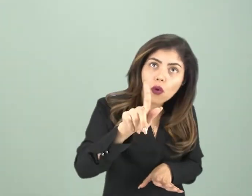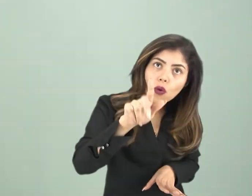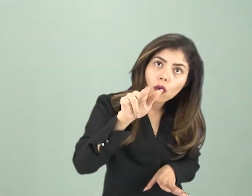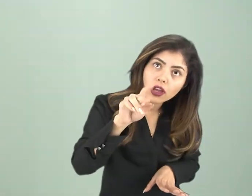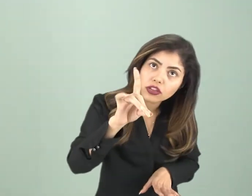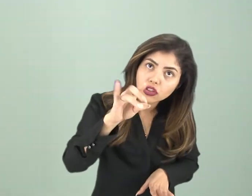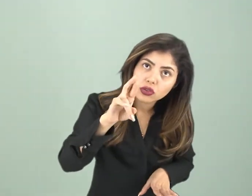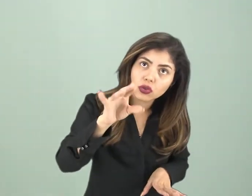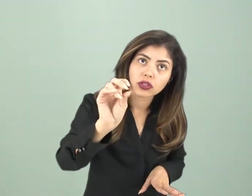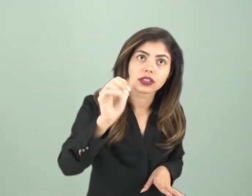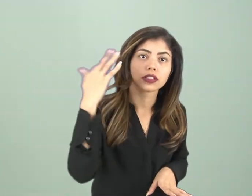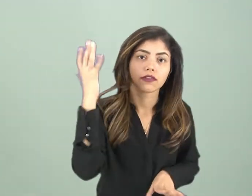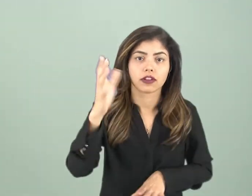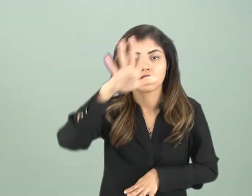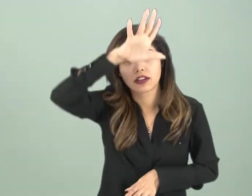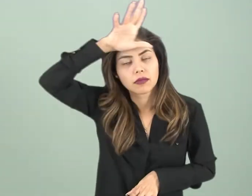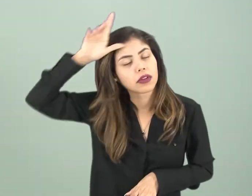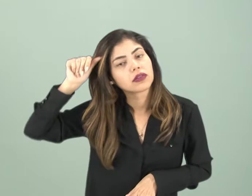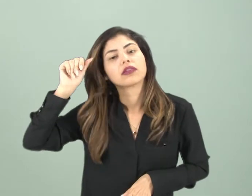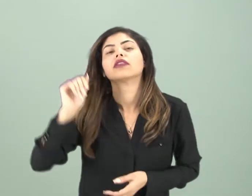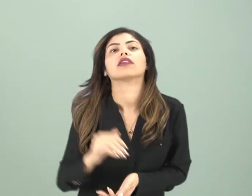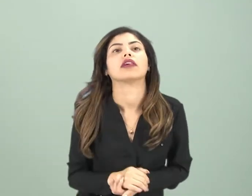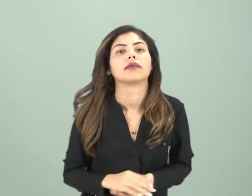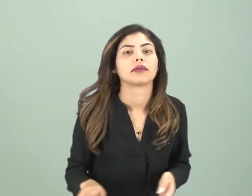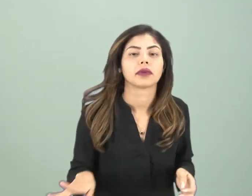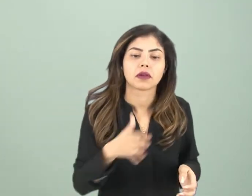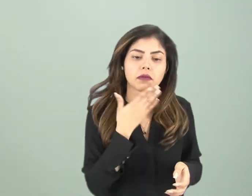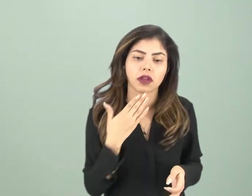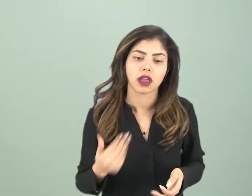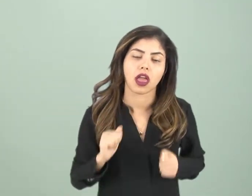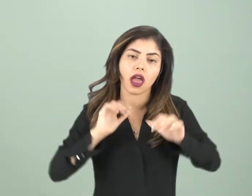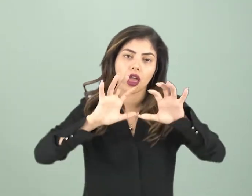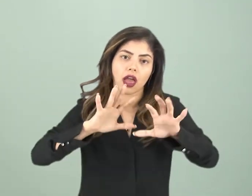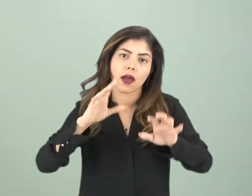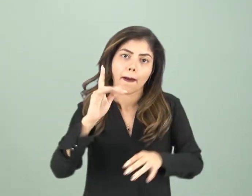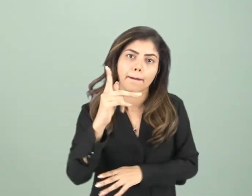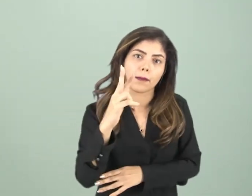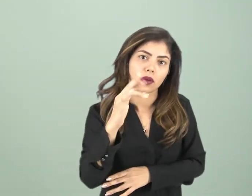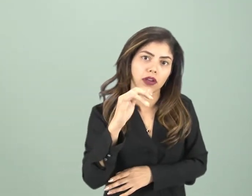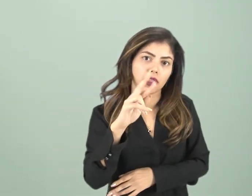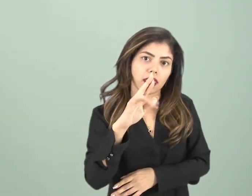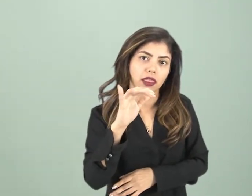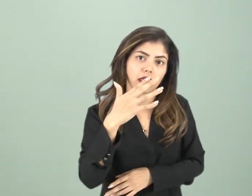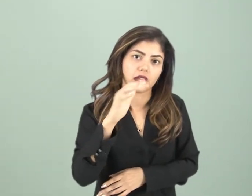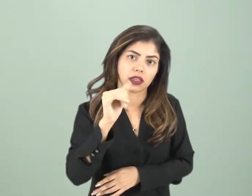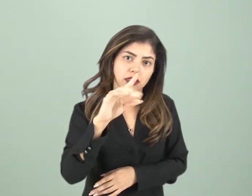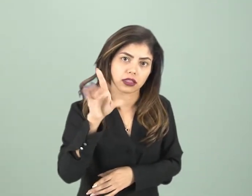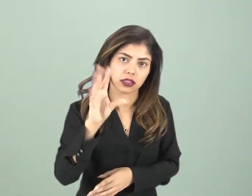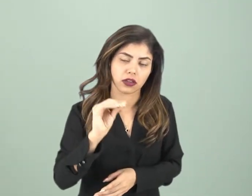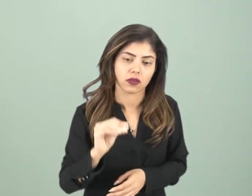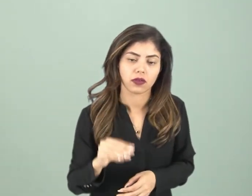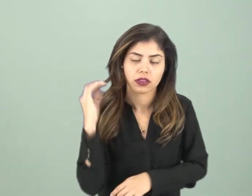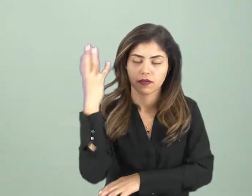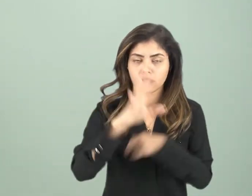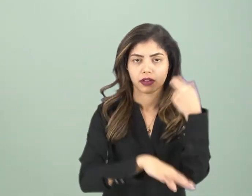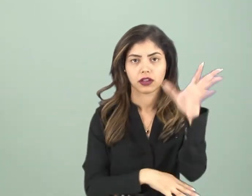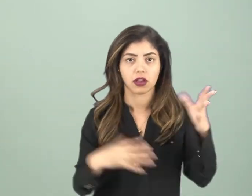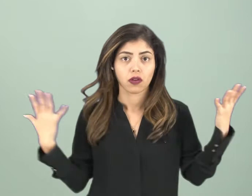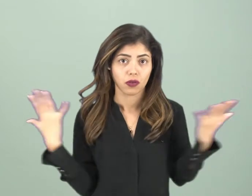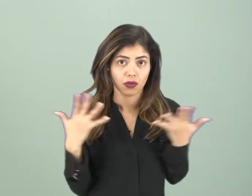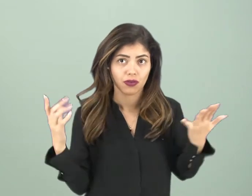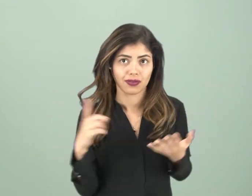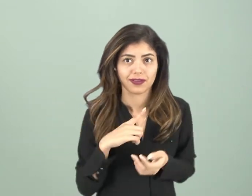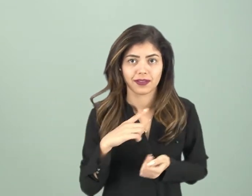amazônica, né? Para proteger a floresta, a qual podemos observar, né, que hoje existe